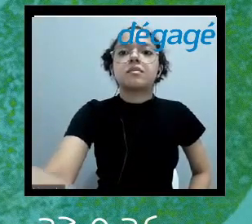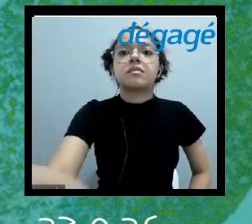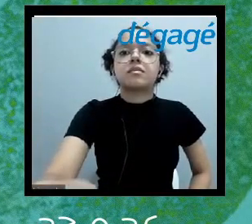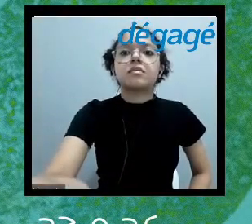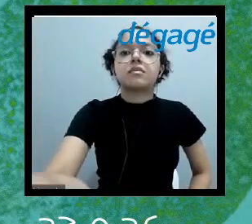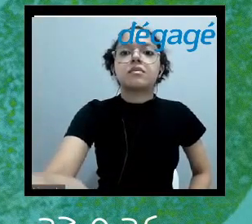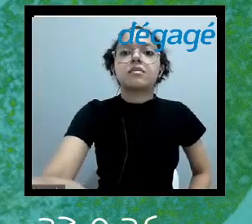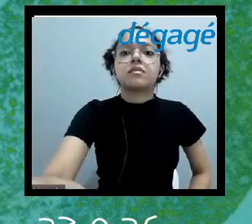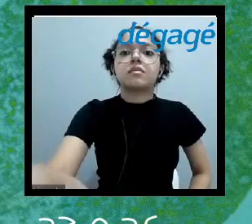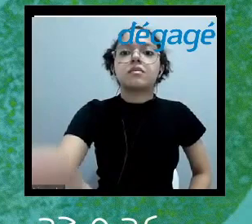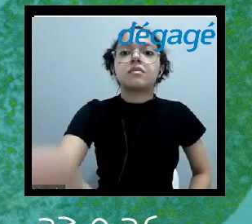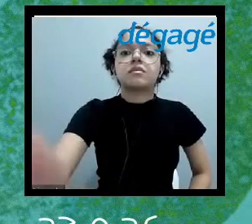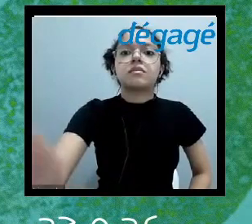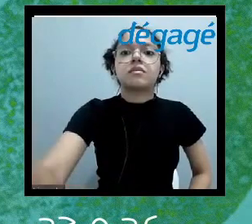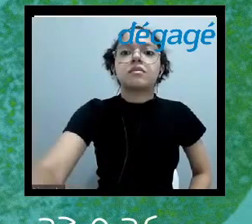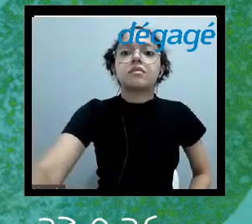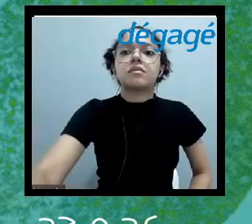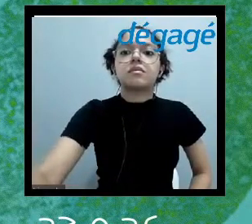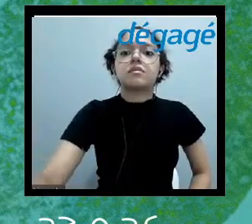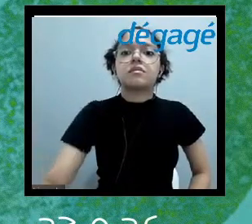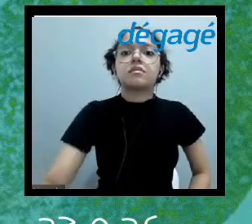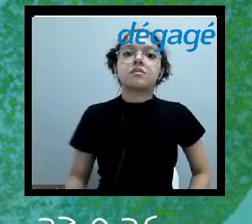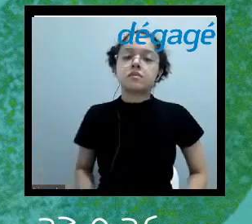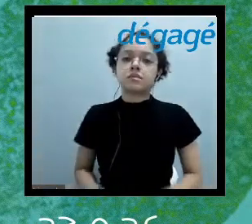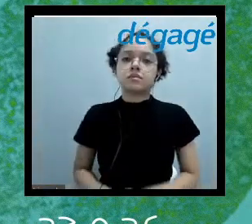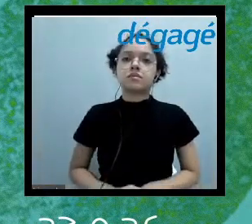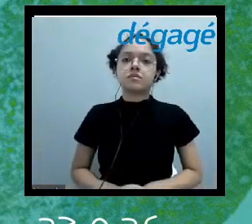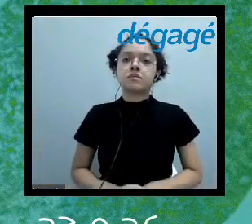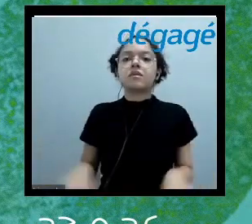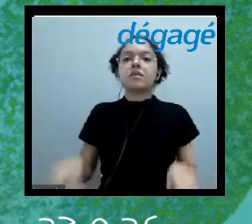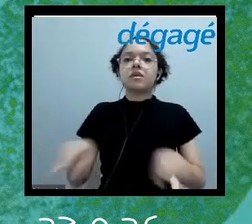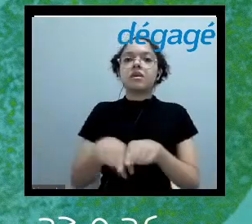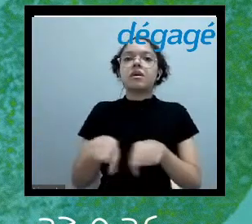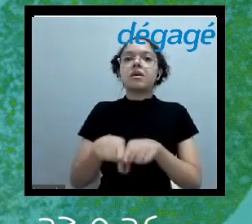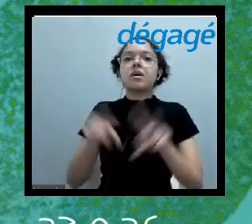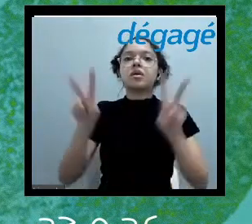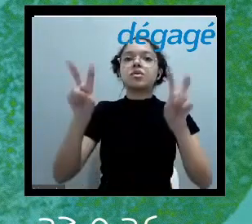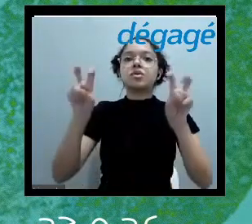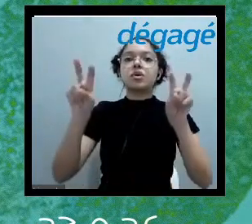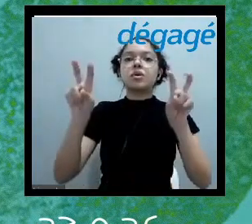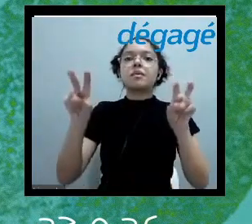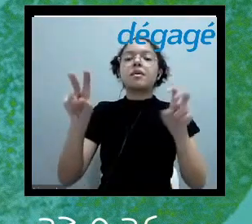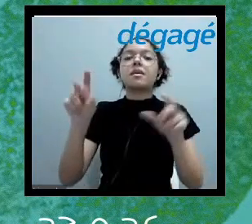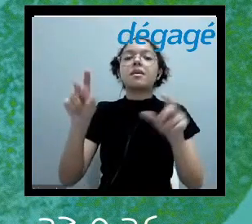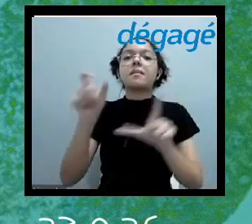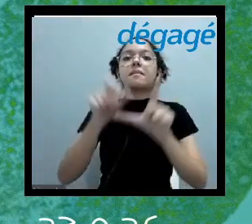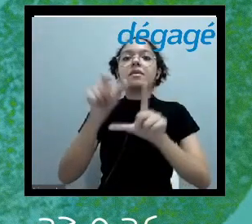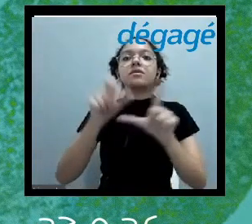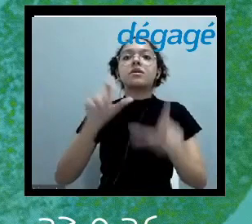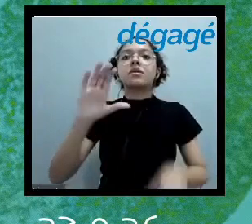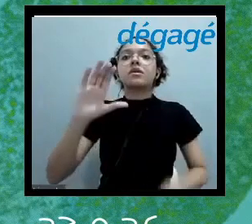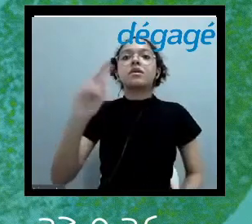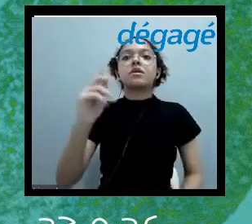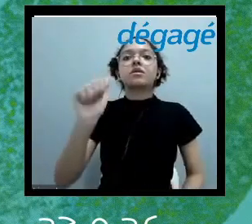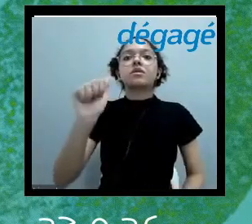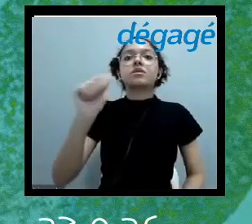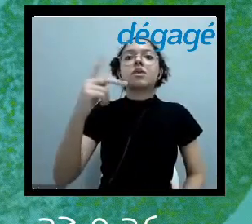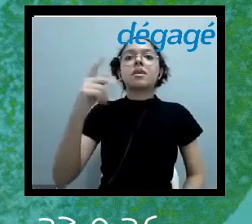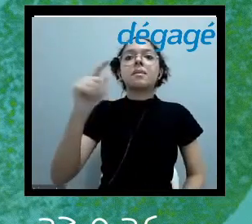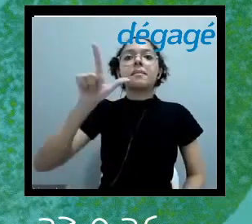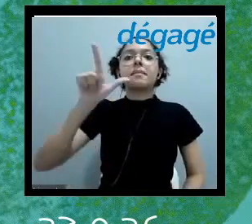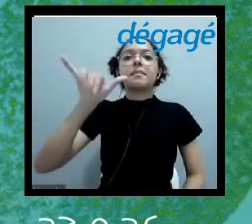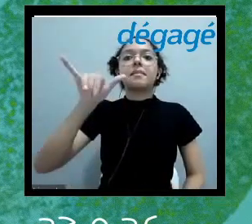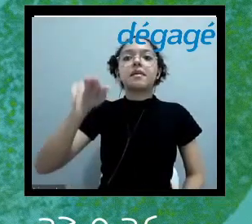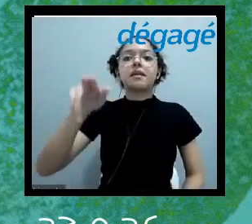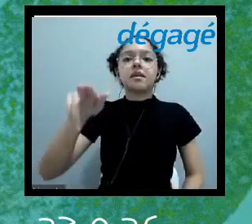e concluindo essa história do Chaplin, né, que no final o aluno investindo como se fosse para me agarrar